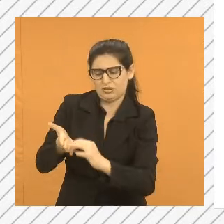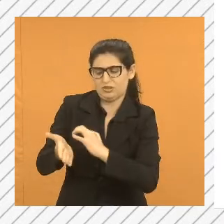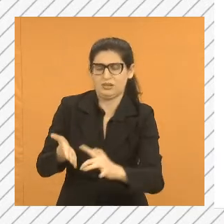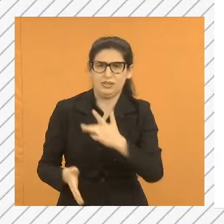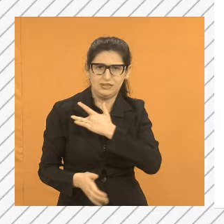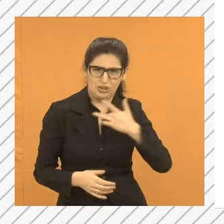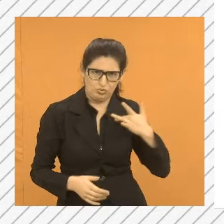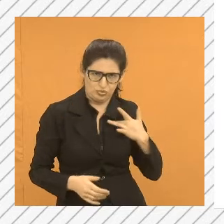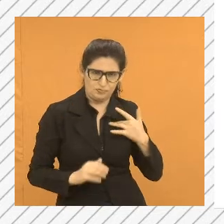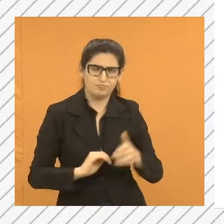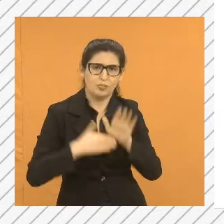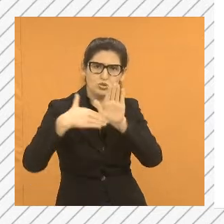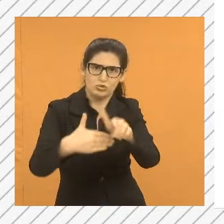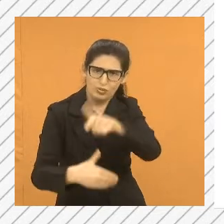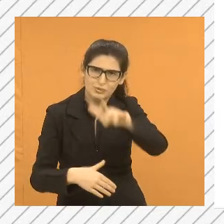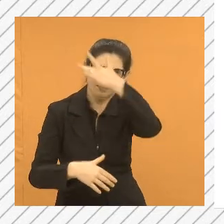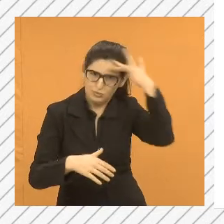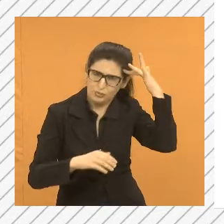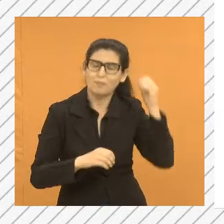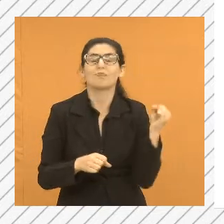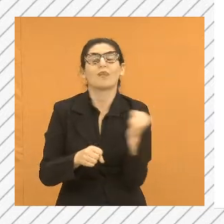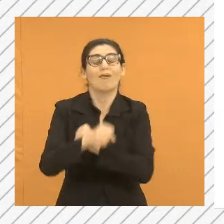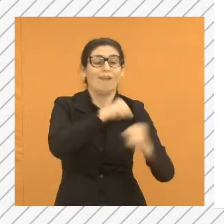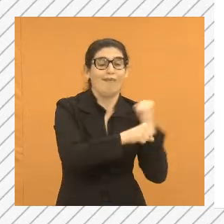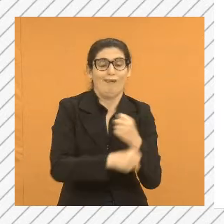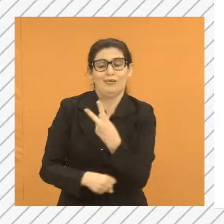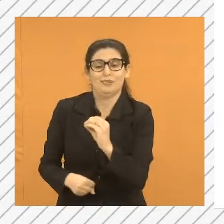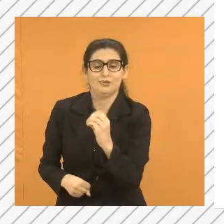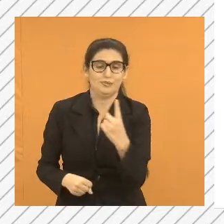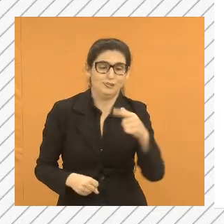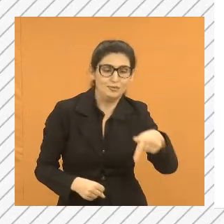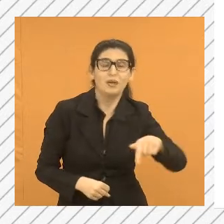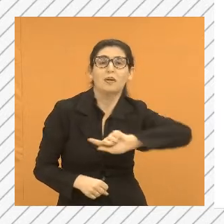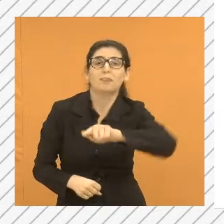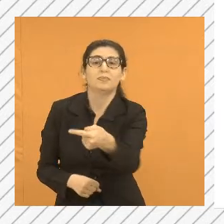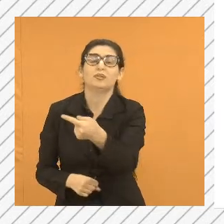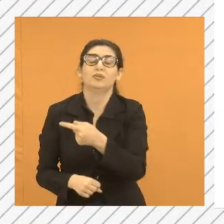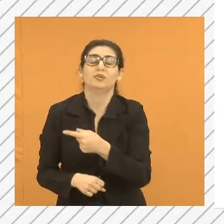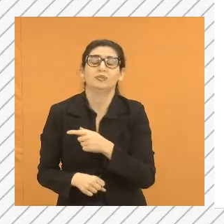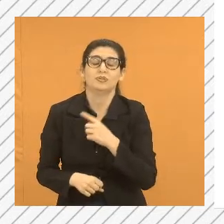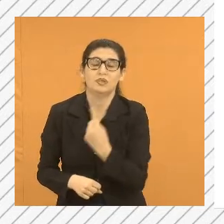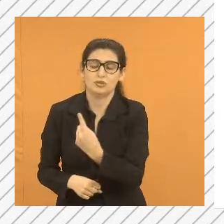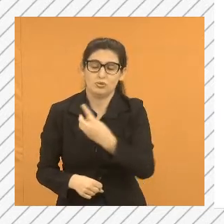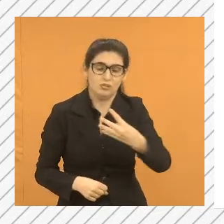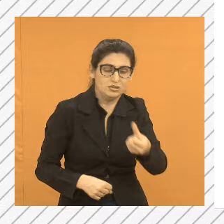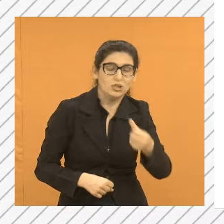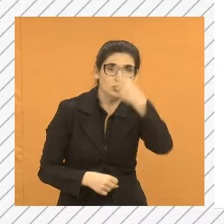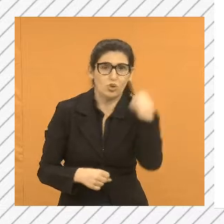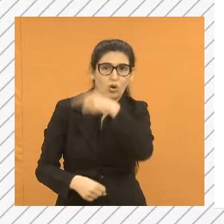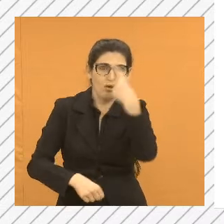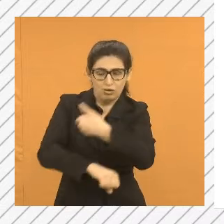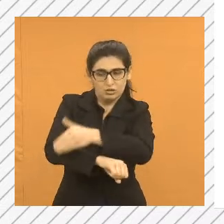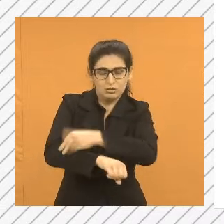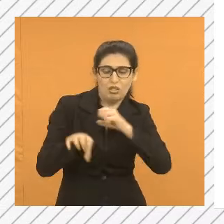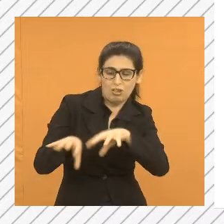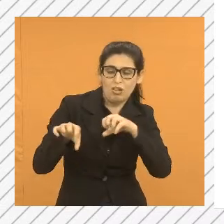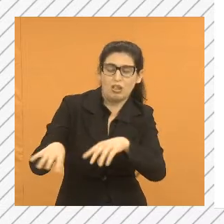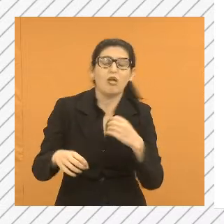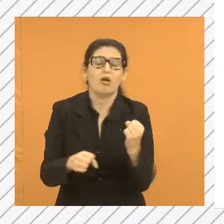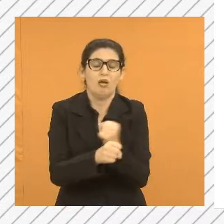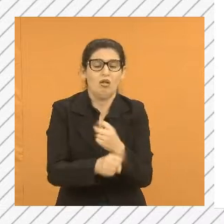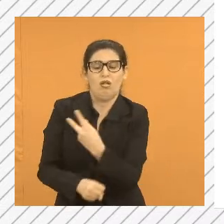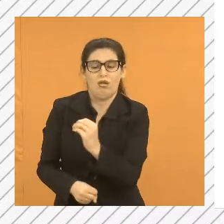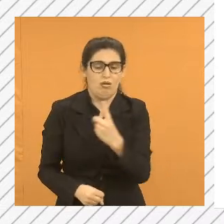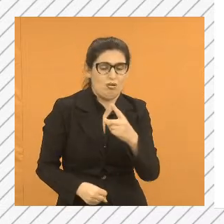Nós tivemos, em 2017, 1.146 horas de treinamento no quadrimestre e, em